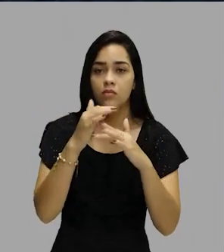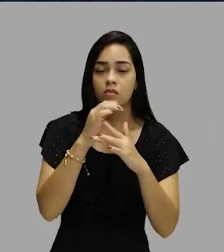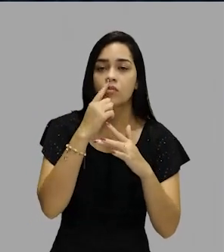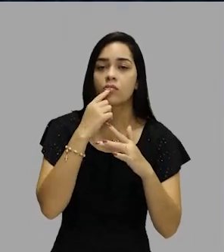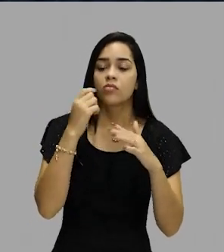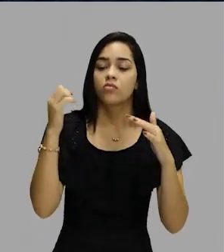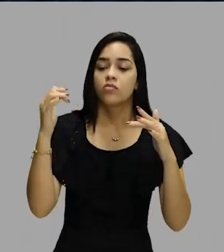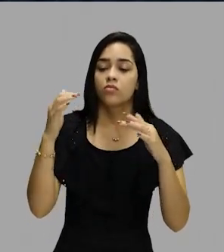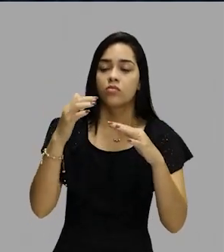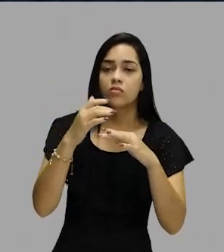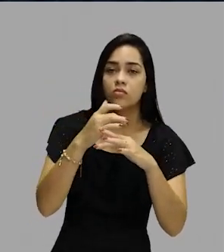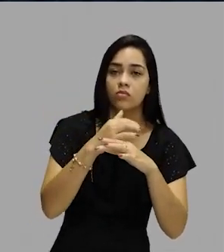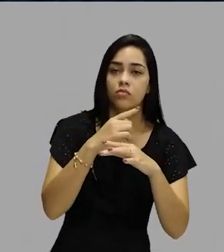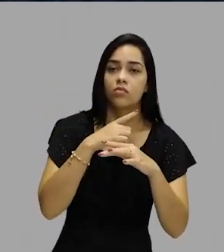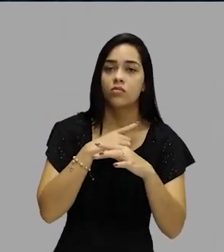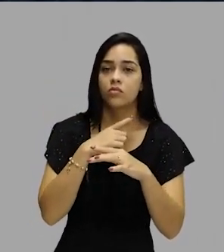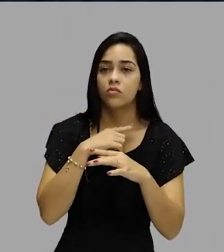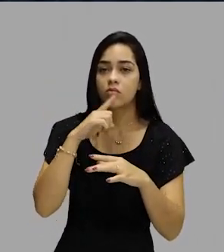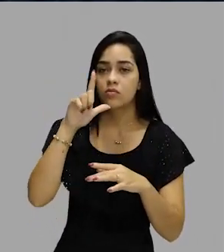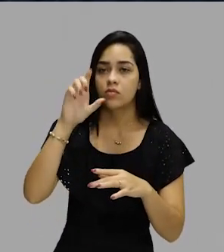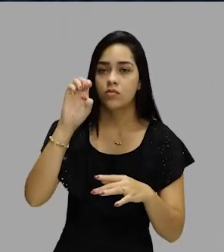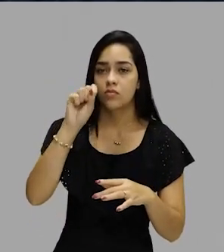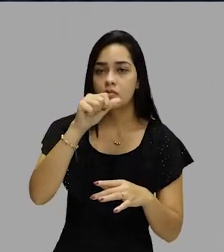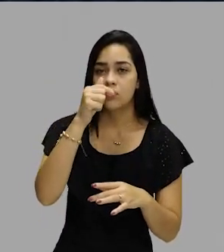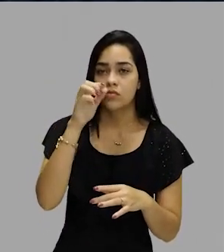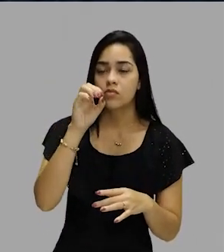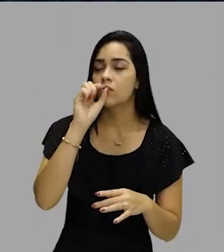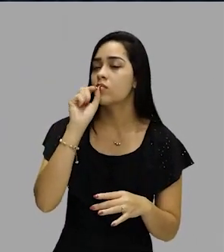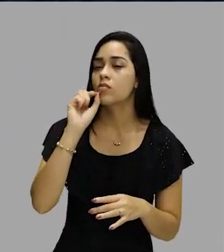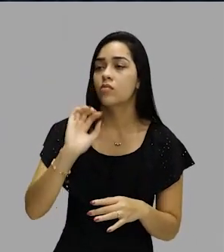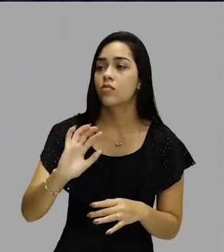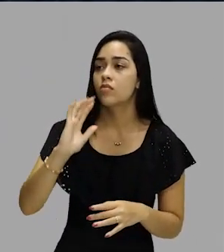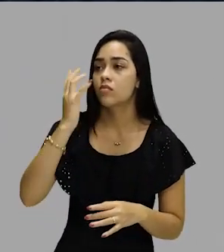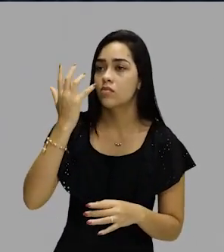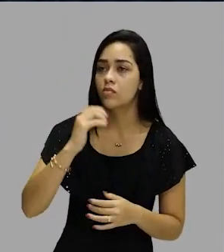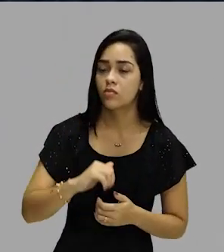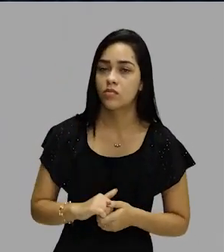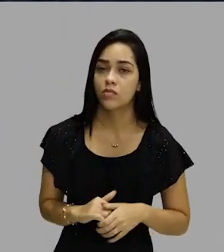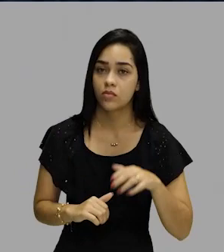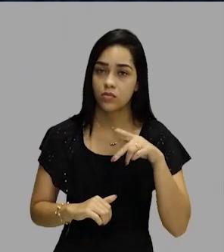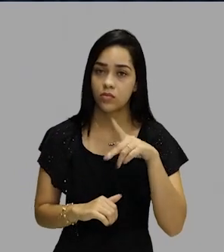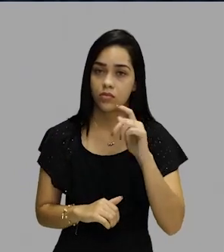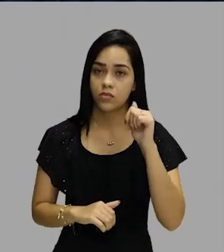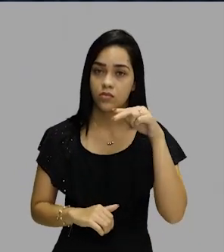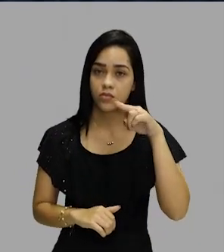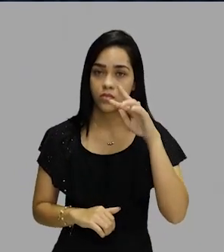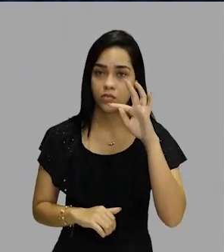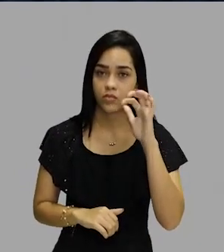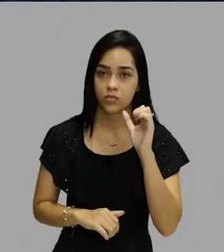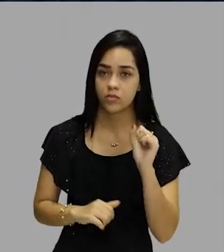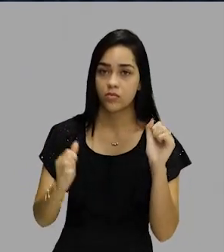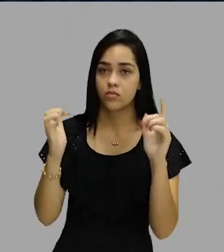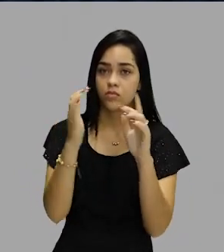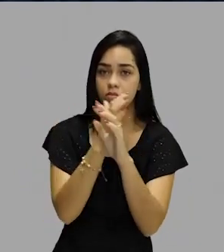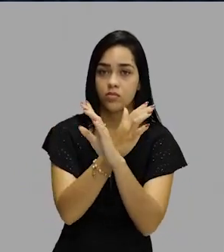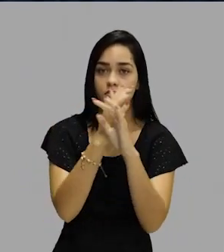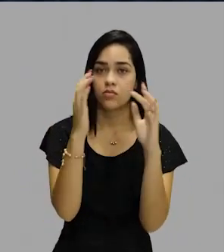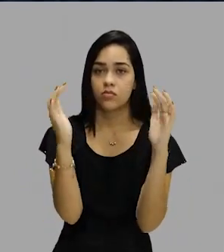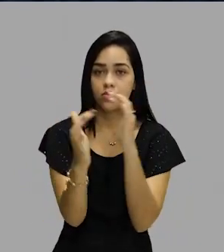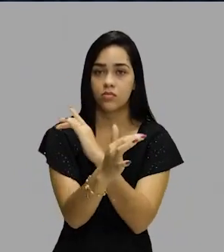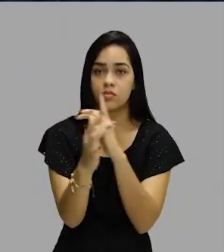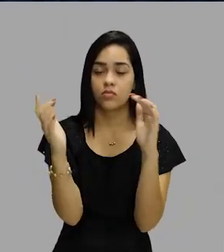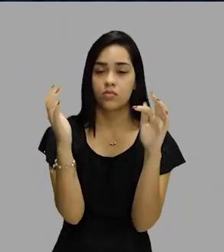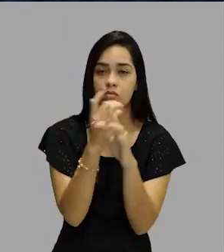determinado tecido que sofreu uma lesão. Aí, o que vai acontecer? As plaquetas que estão ali passando naquela